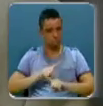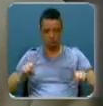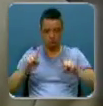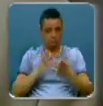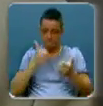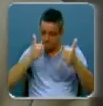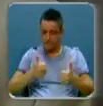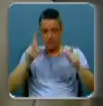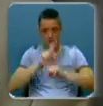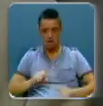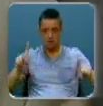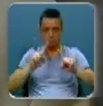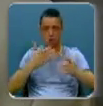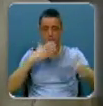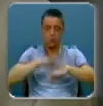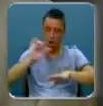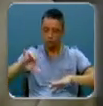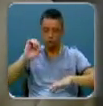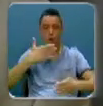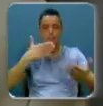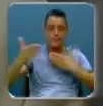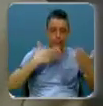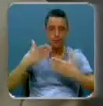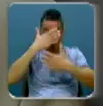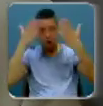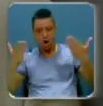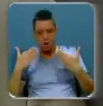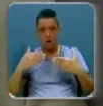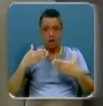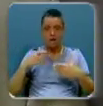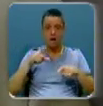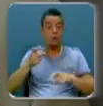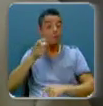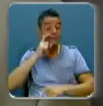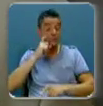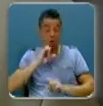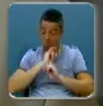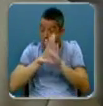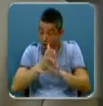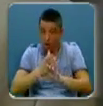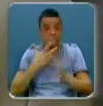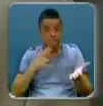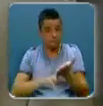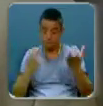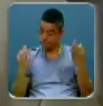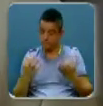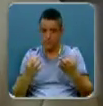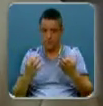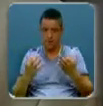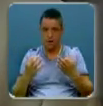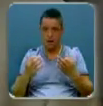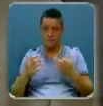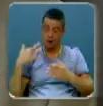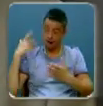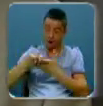não foi só por causa da deslocação do vento, não foi só por causa do calor, foi sim por causa da não prevenção, isso é verdade, a prevenção que não se faz há uma série de